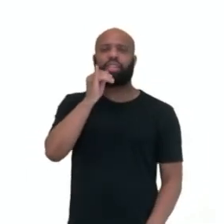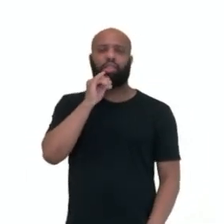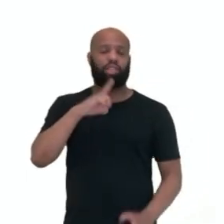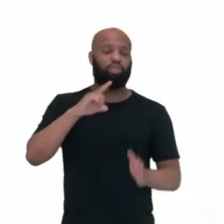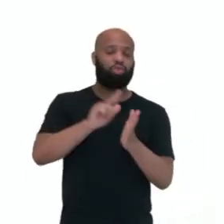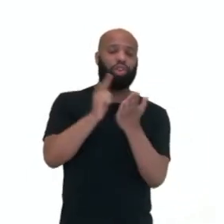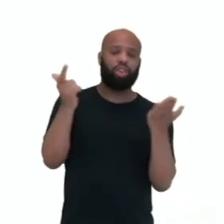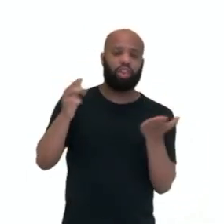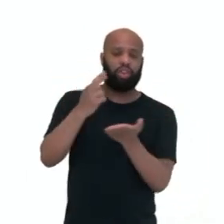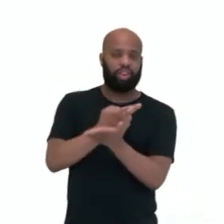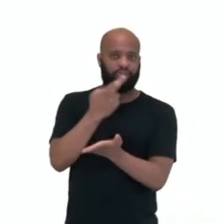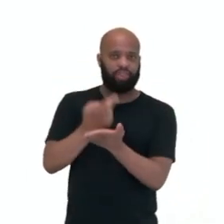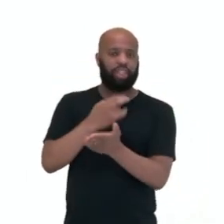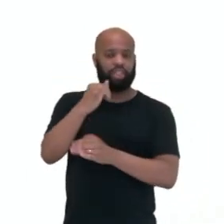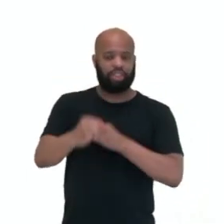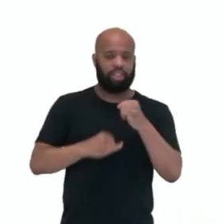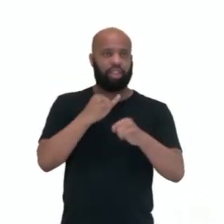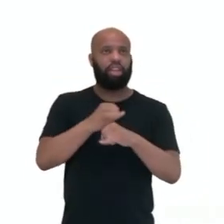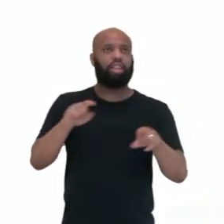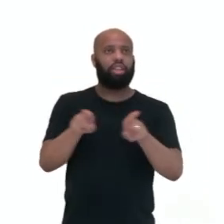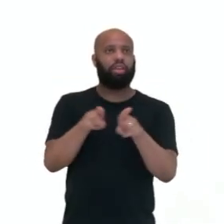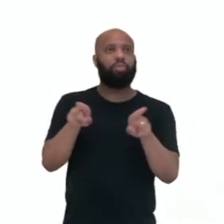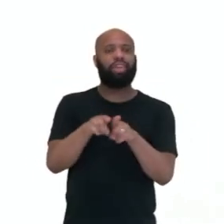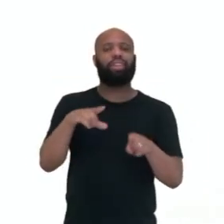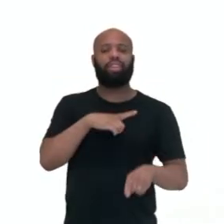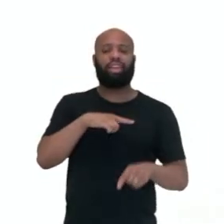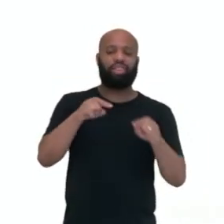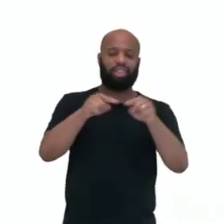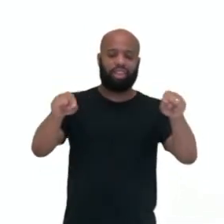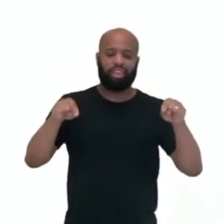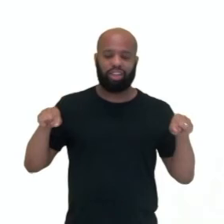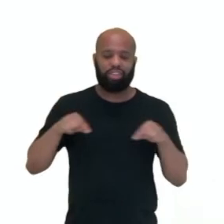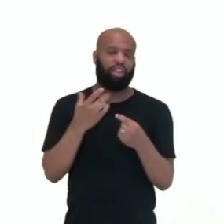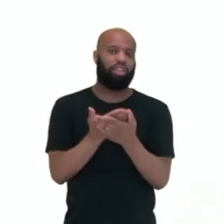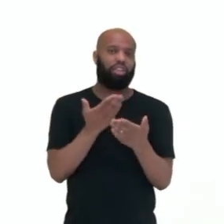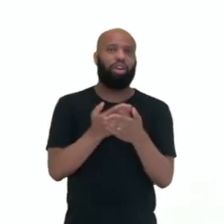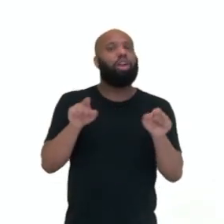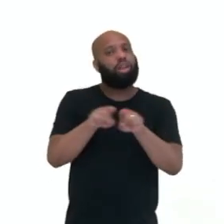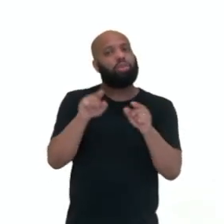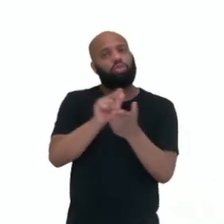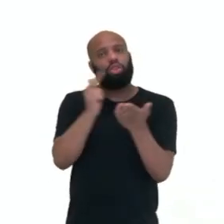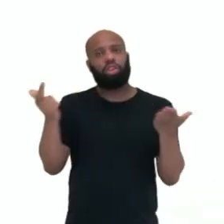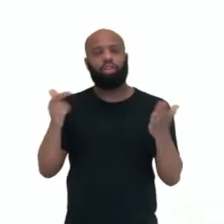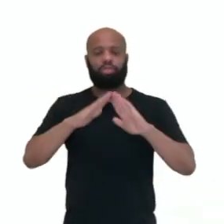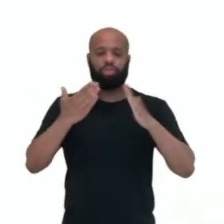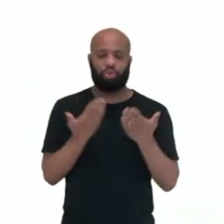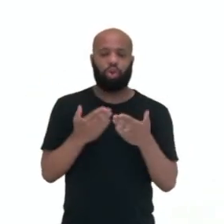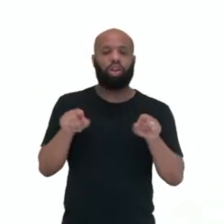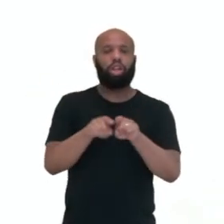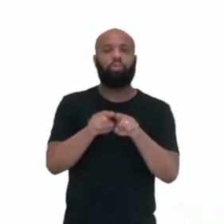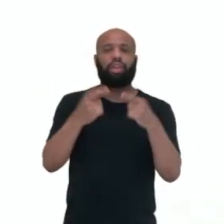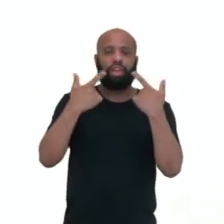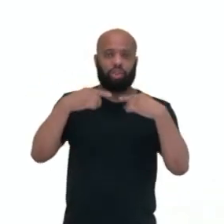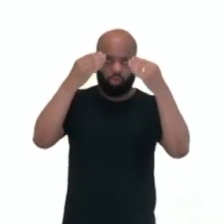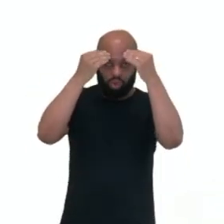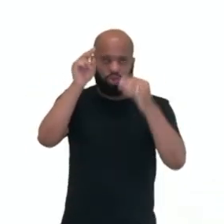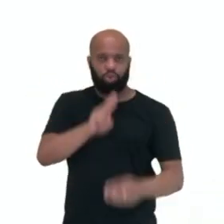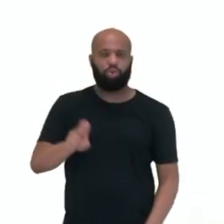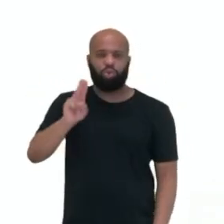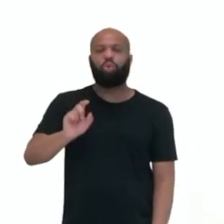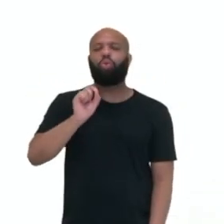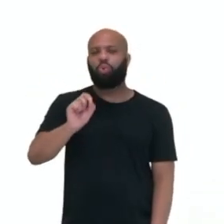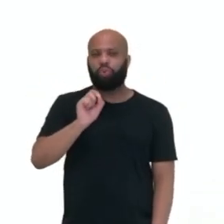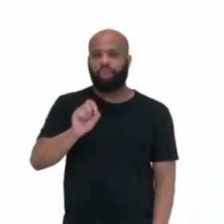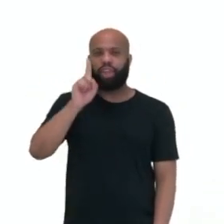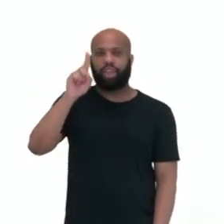revistas, internet, pode ser no mural da sala de aula, no jornal da escola. A linguagem utilizada é o discurso